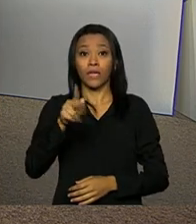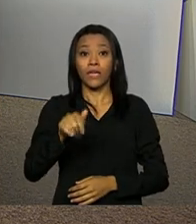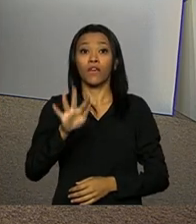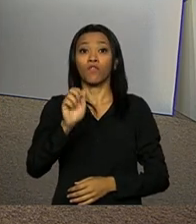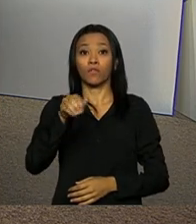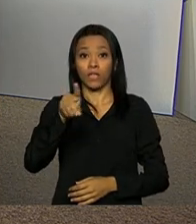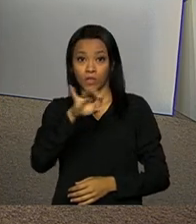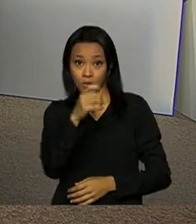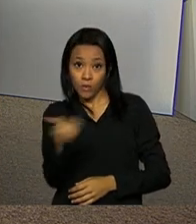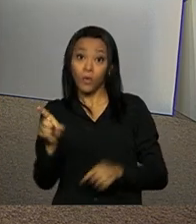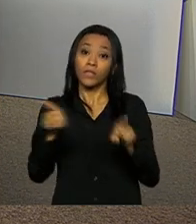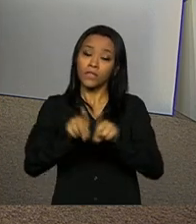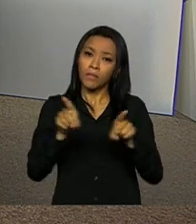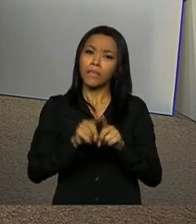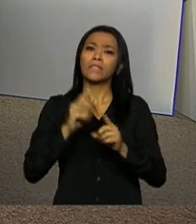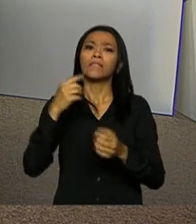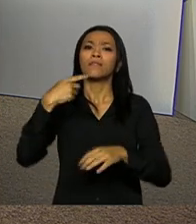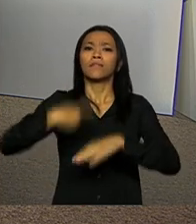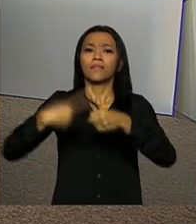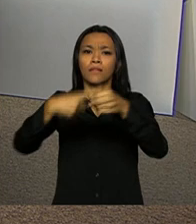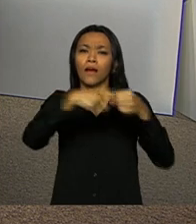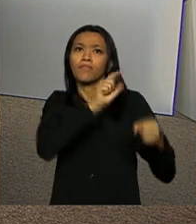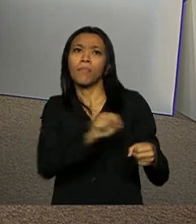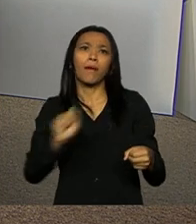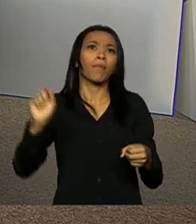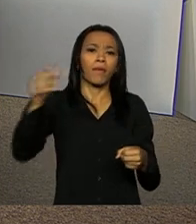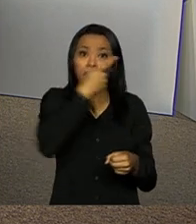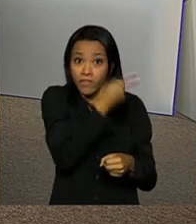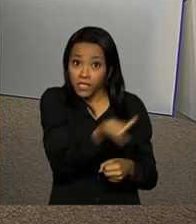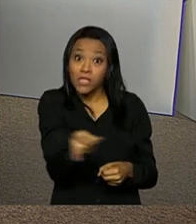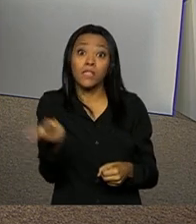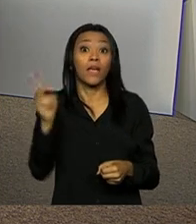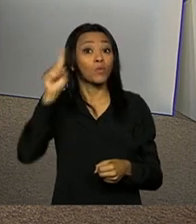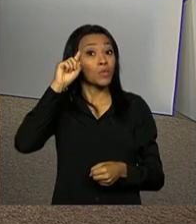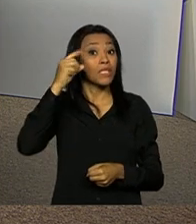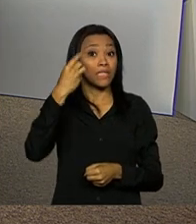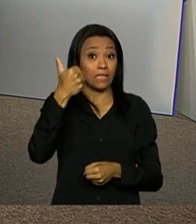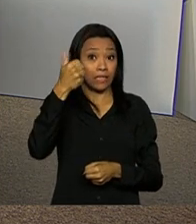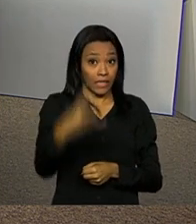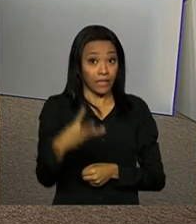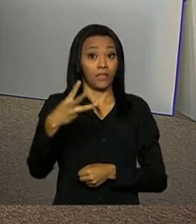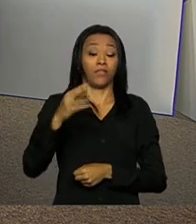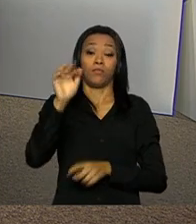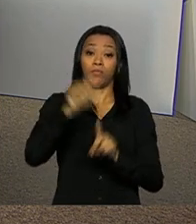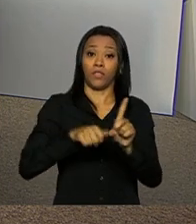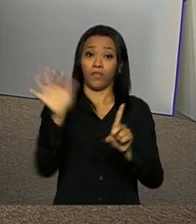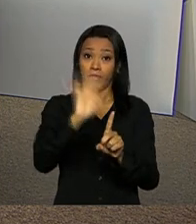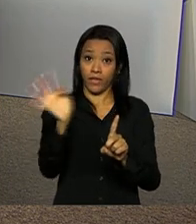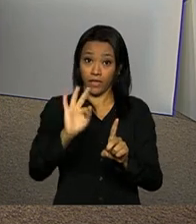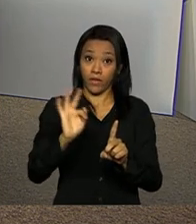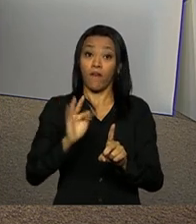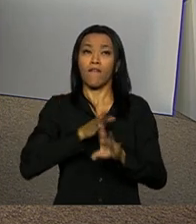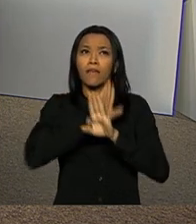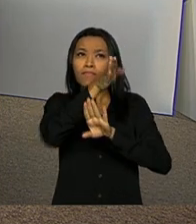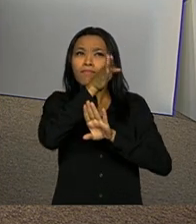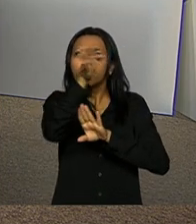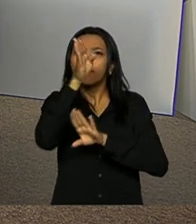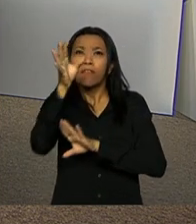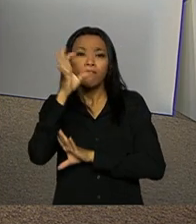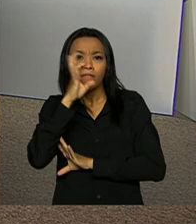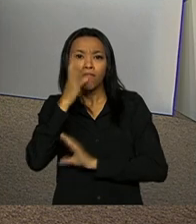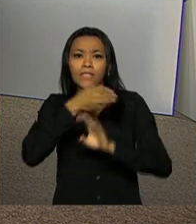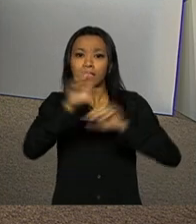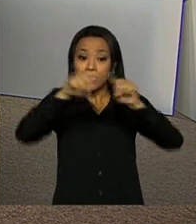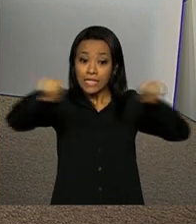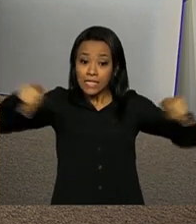que serão visitadas durante a mobilização nacional para o combate ao Aedes aegypti no dia 13 de fevereiro. Eles visitarão as salas estaduais